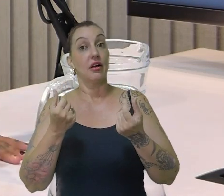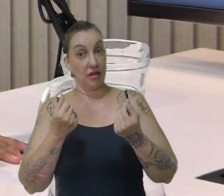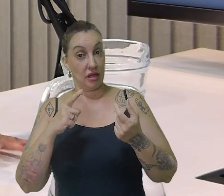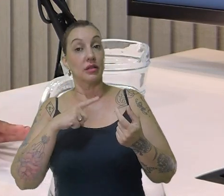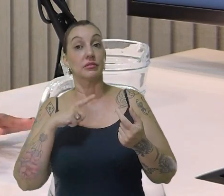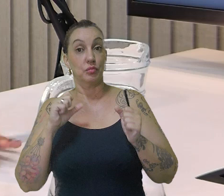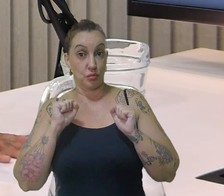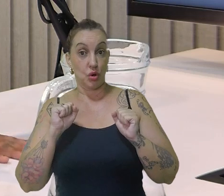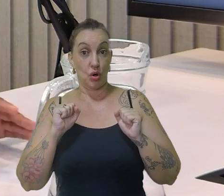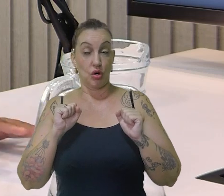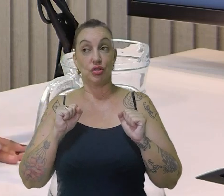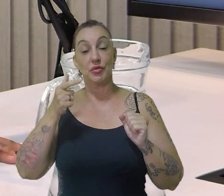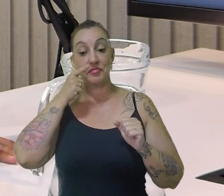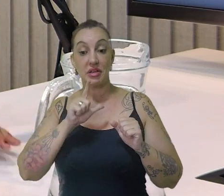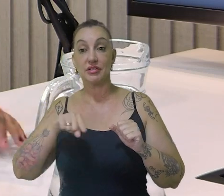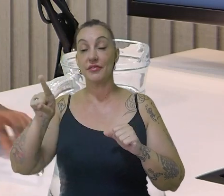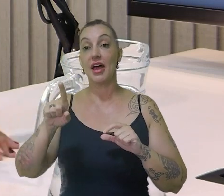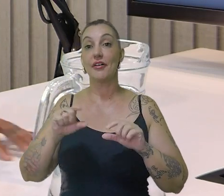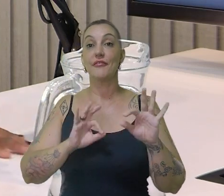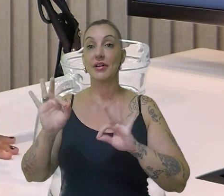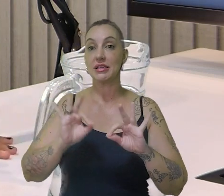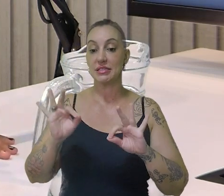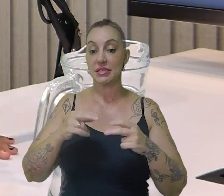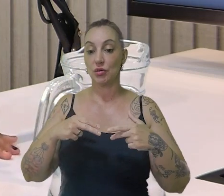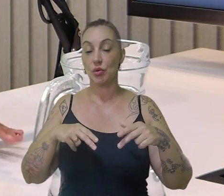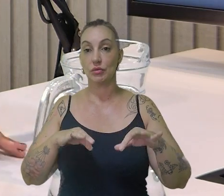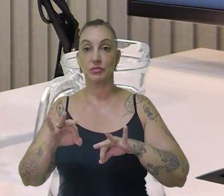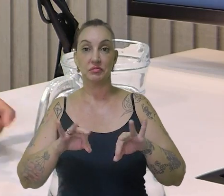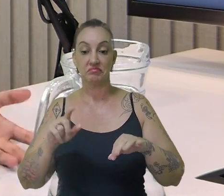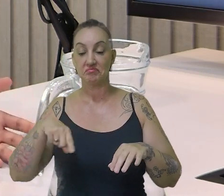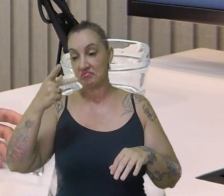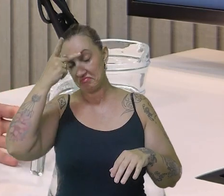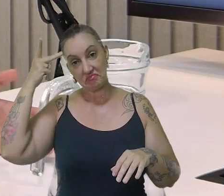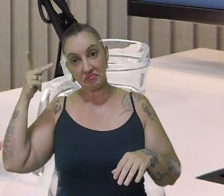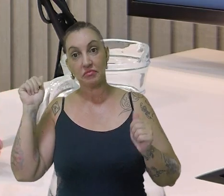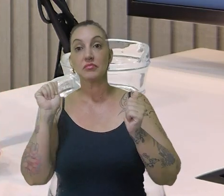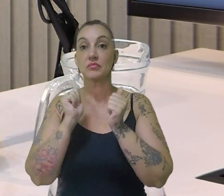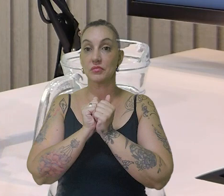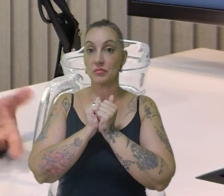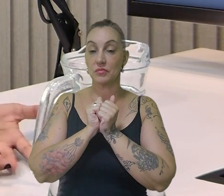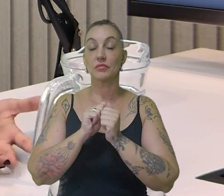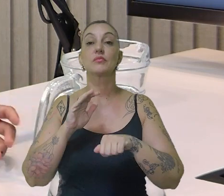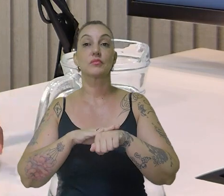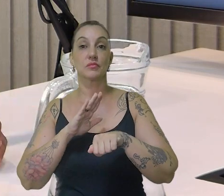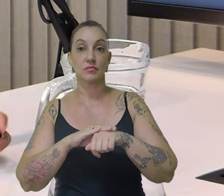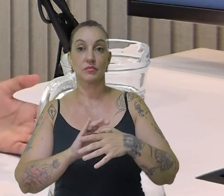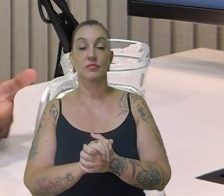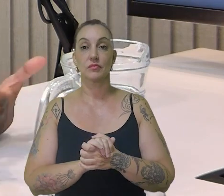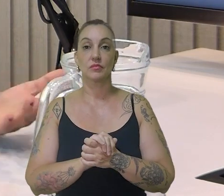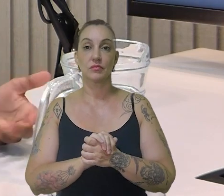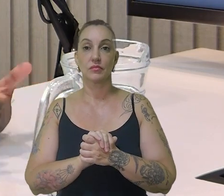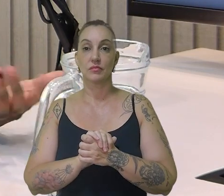também você pode ter o luxo de ter uma pessoa que vai lá só para fazer a coisa da mesa e depois uma pessoa que tá junto ali que executa isso